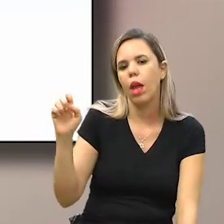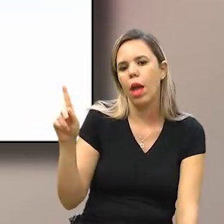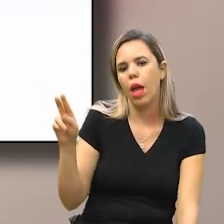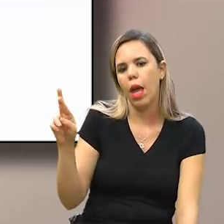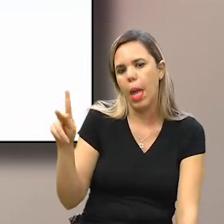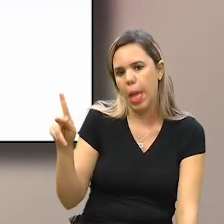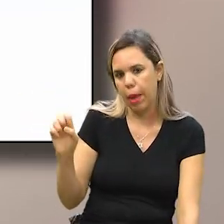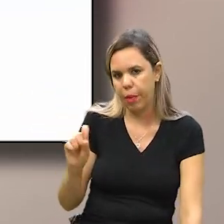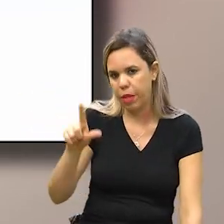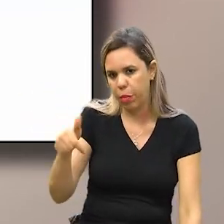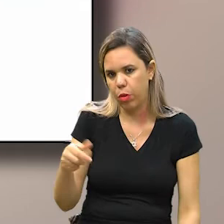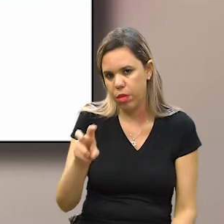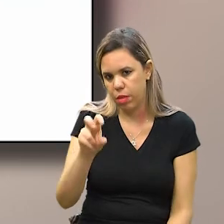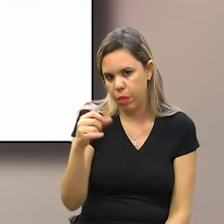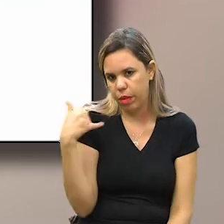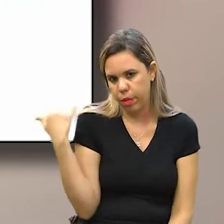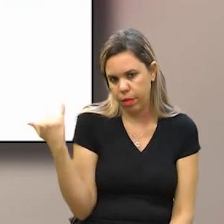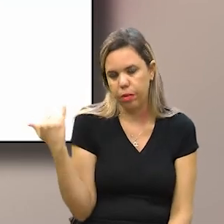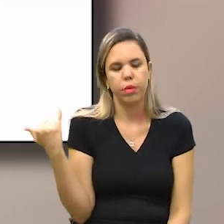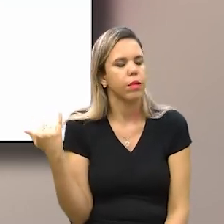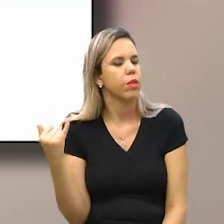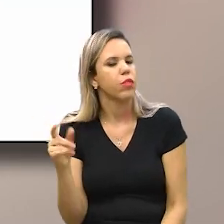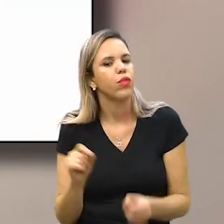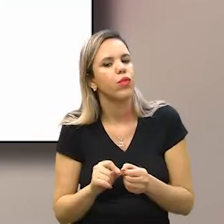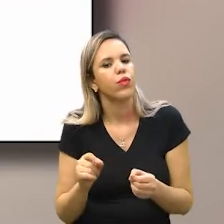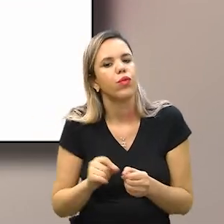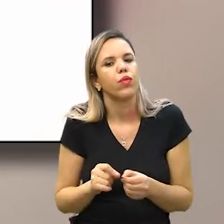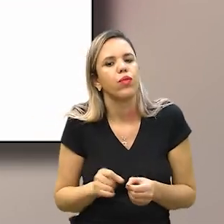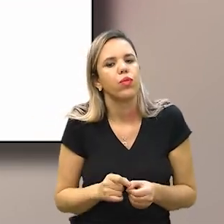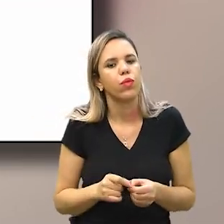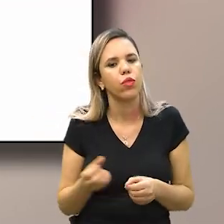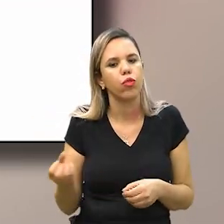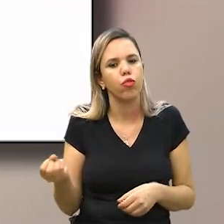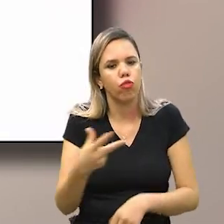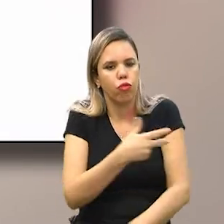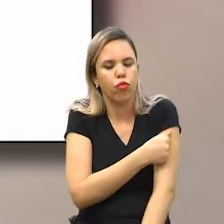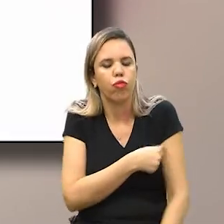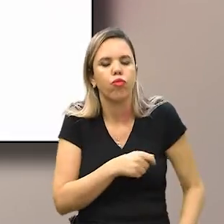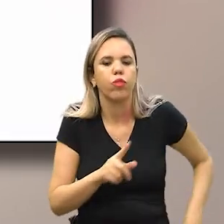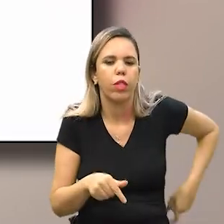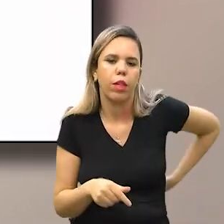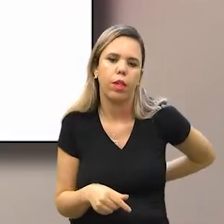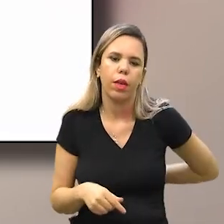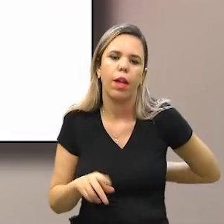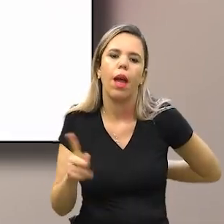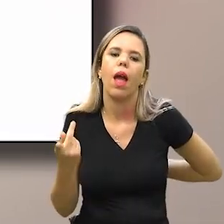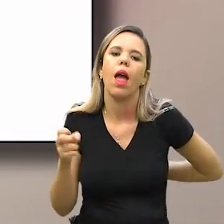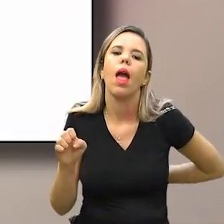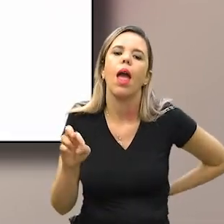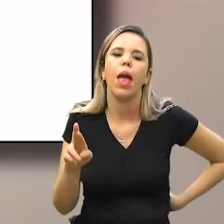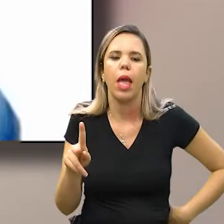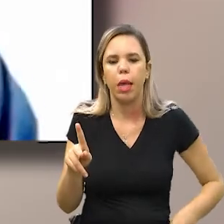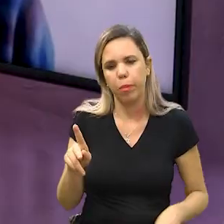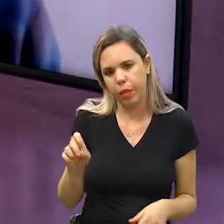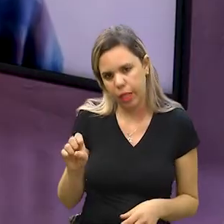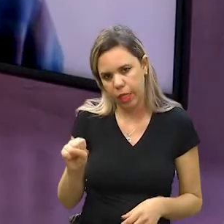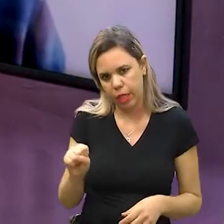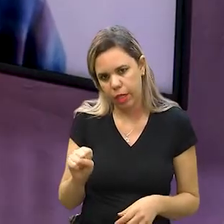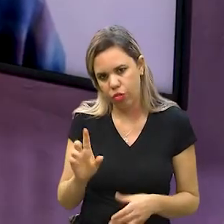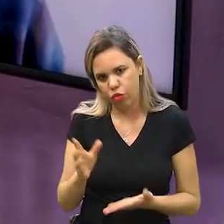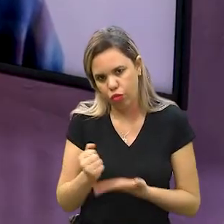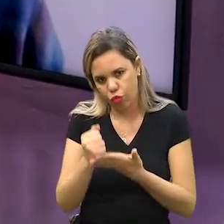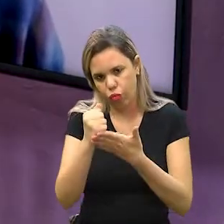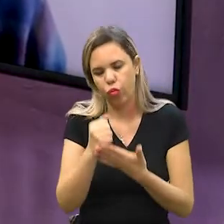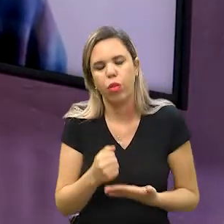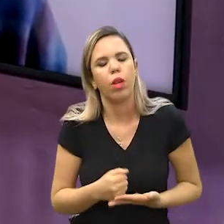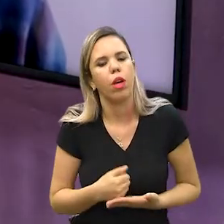se recomenda, após os 50 anos, você fazer uma nova vacina, que é uma vacina para o herpes zoster. E